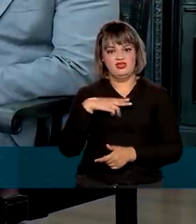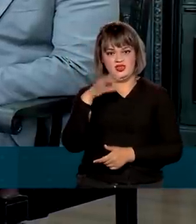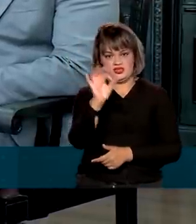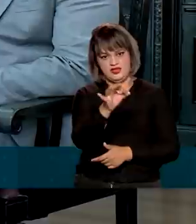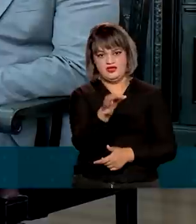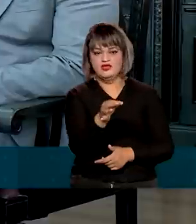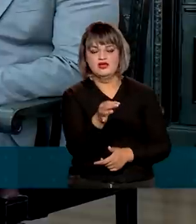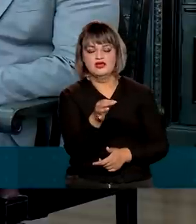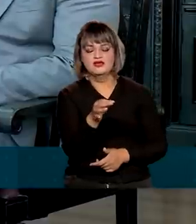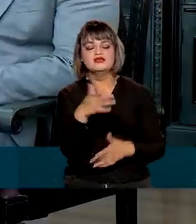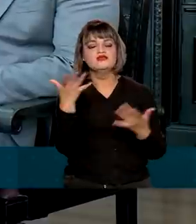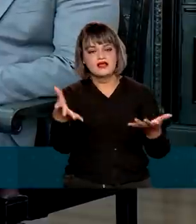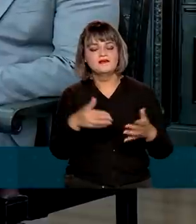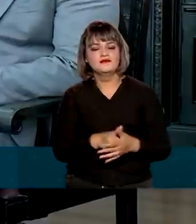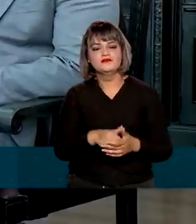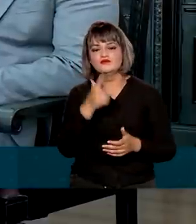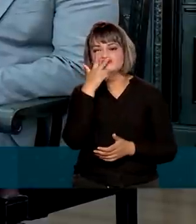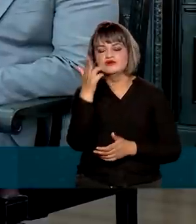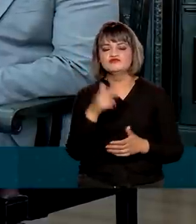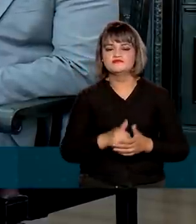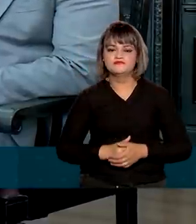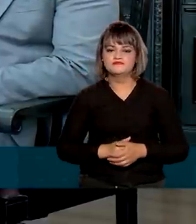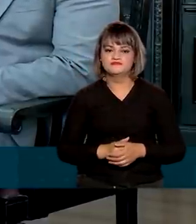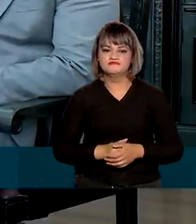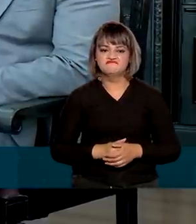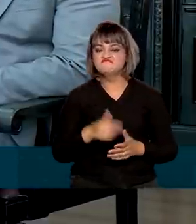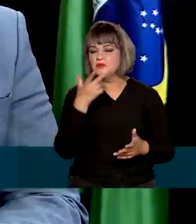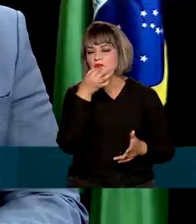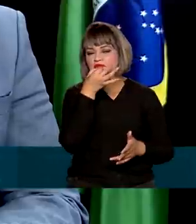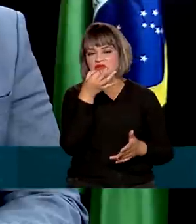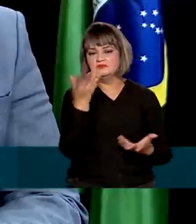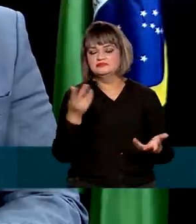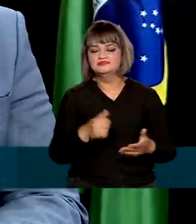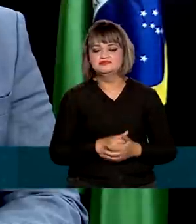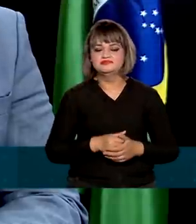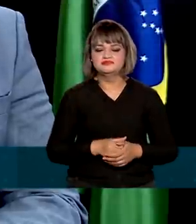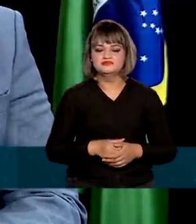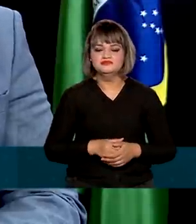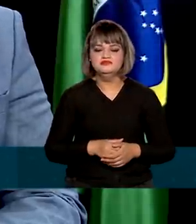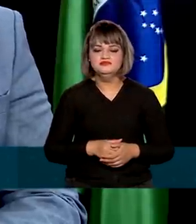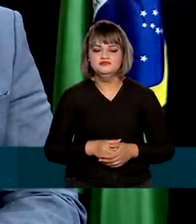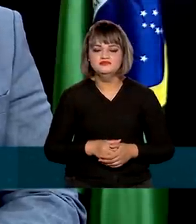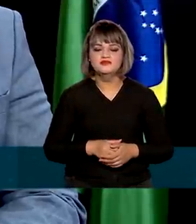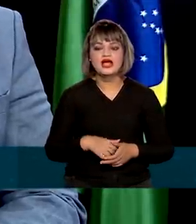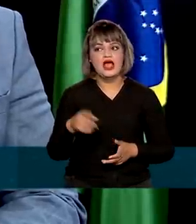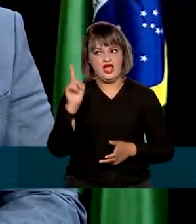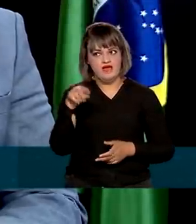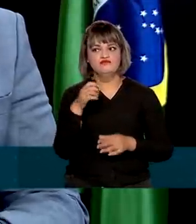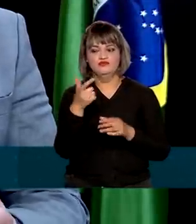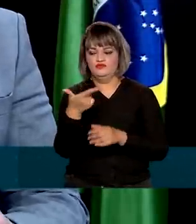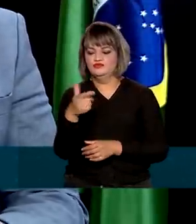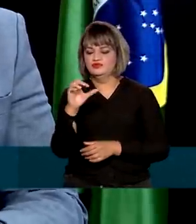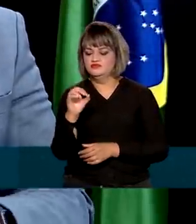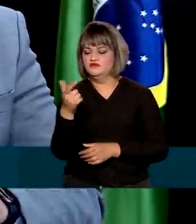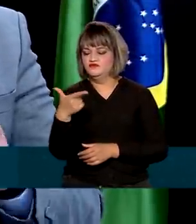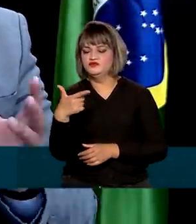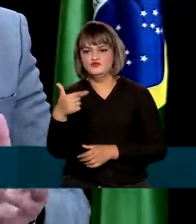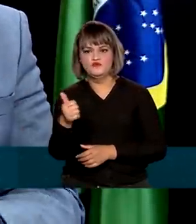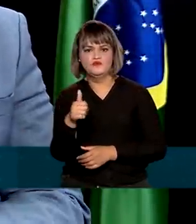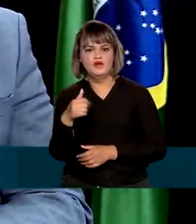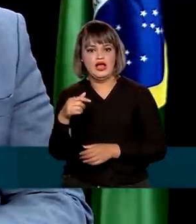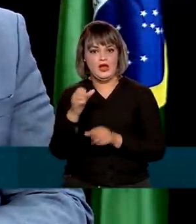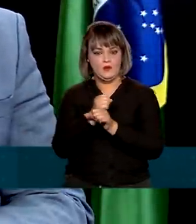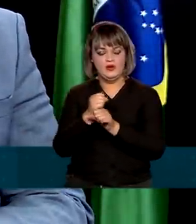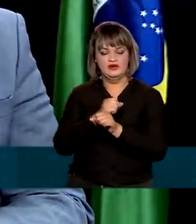nesse ano Como que você pode fazer um balanço dessas parcerias foi um ano em que nós usamos mesmo no ano de crise